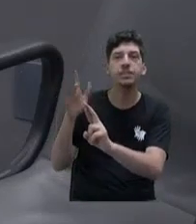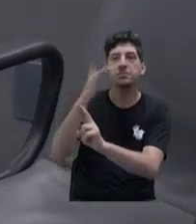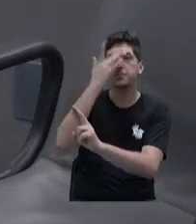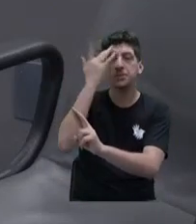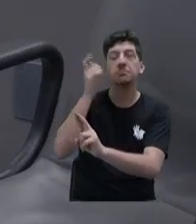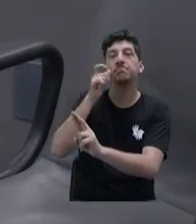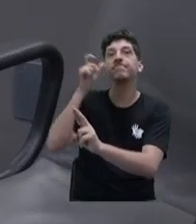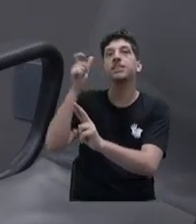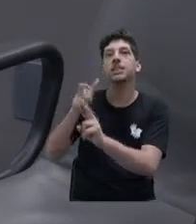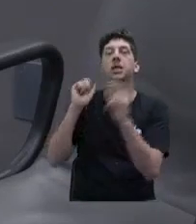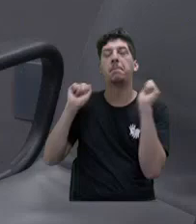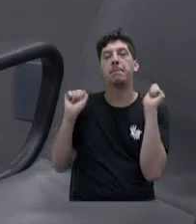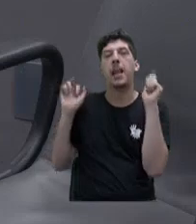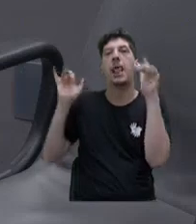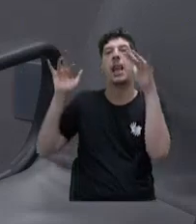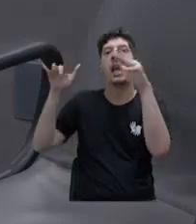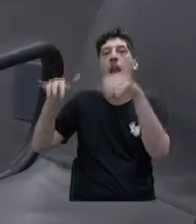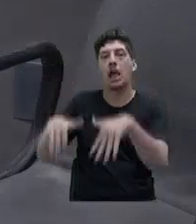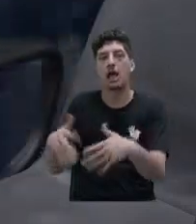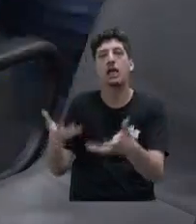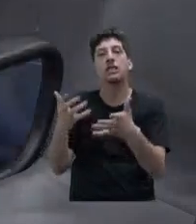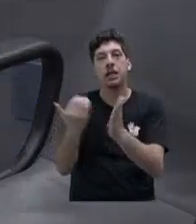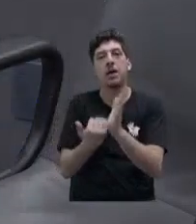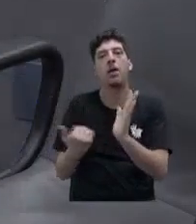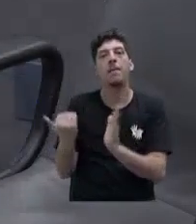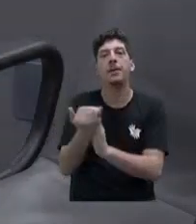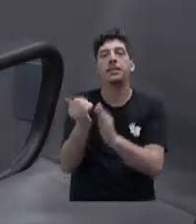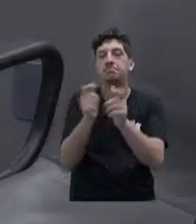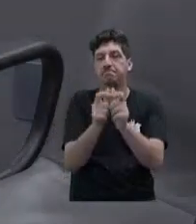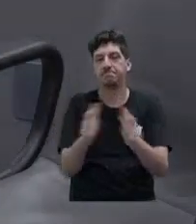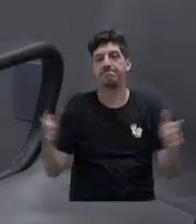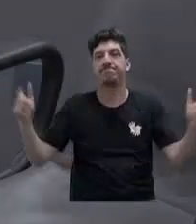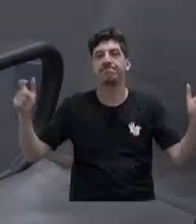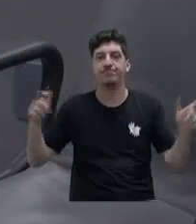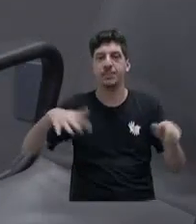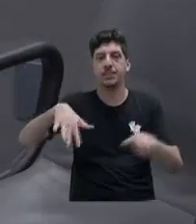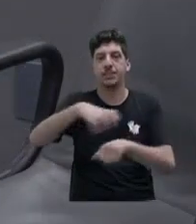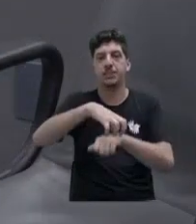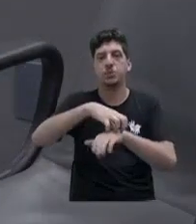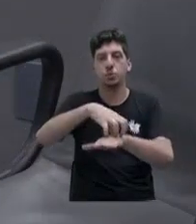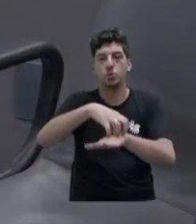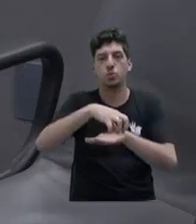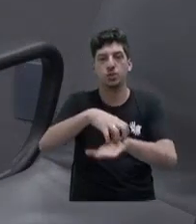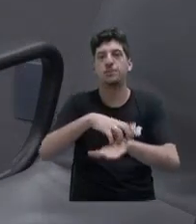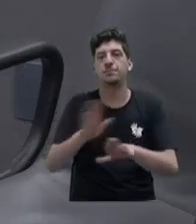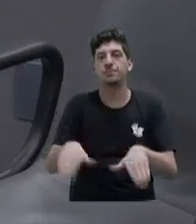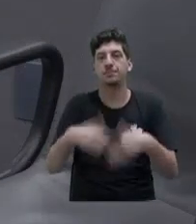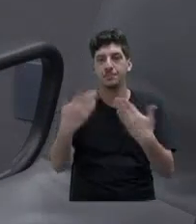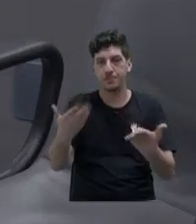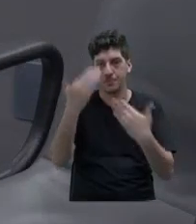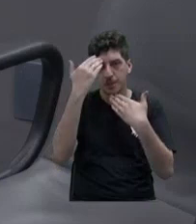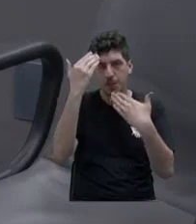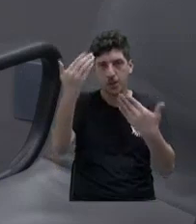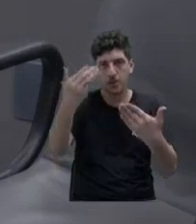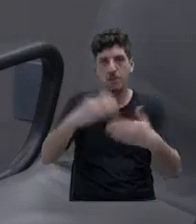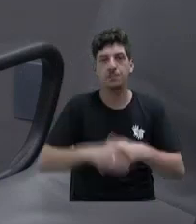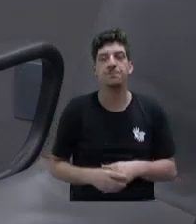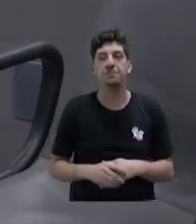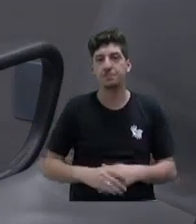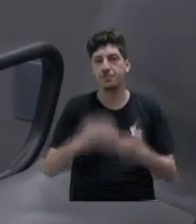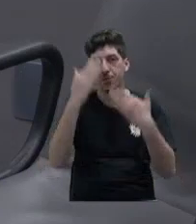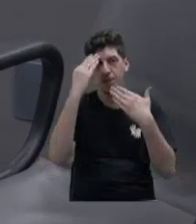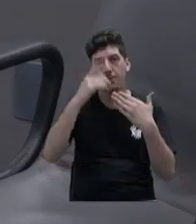que tende a crescer no campo do turismo. Obrigado